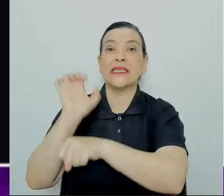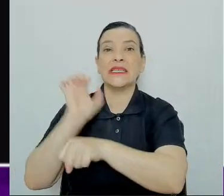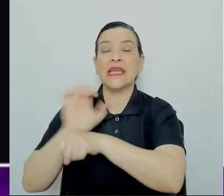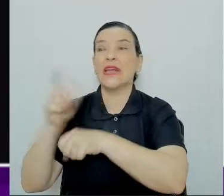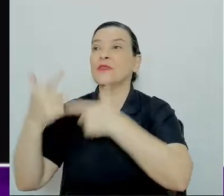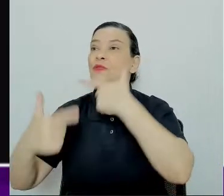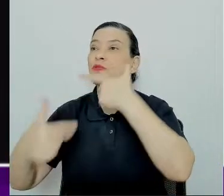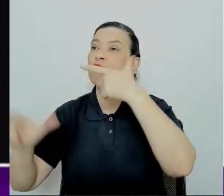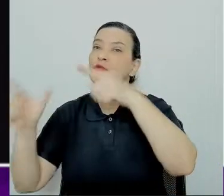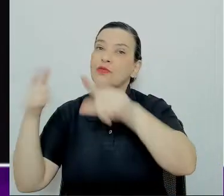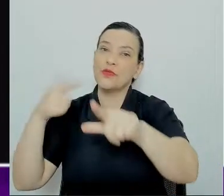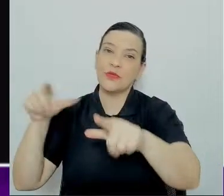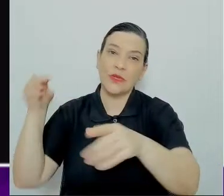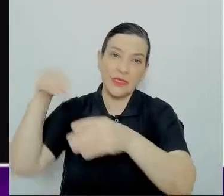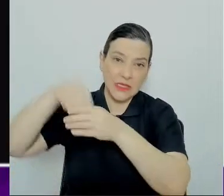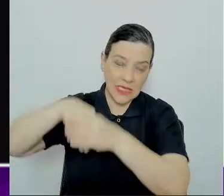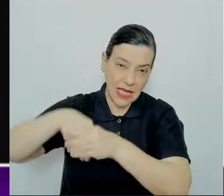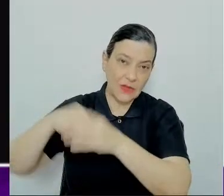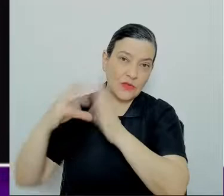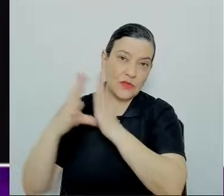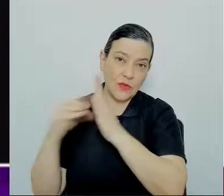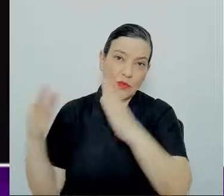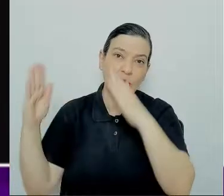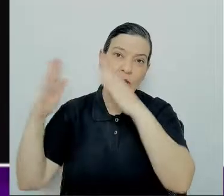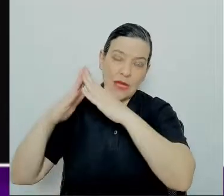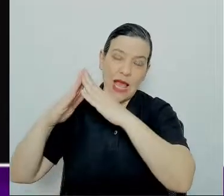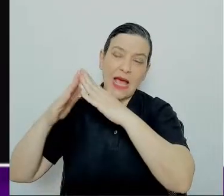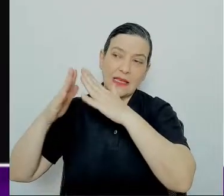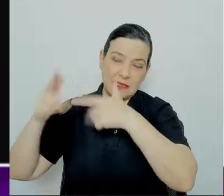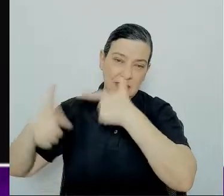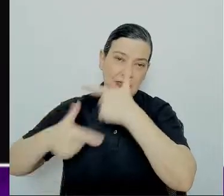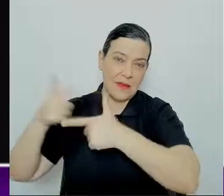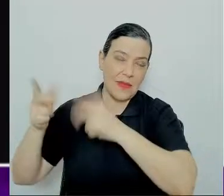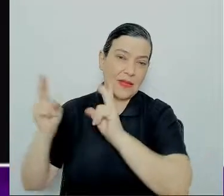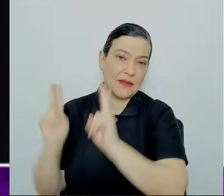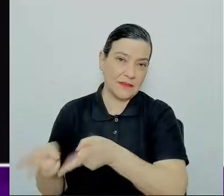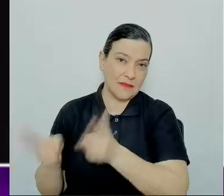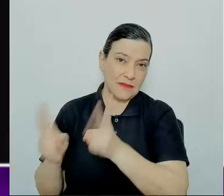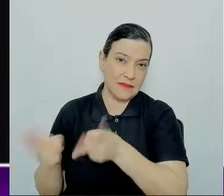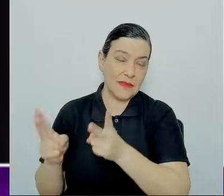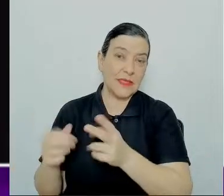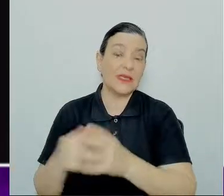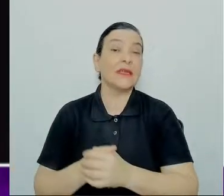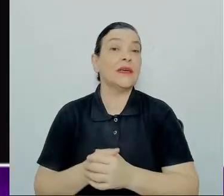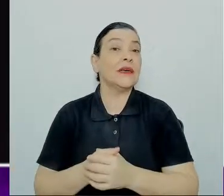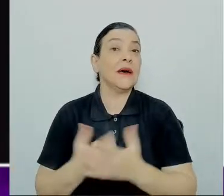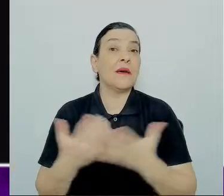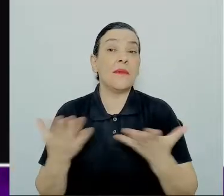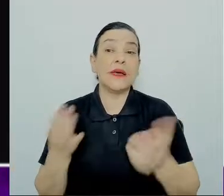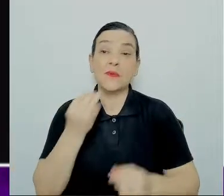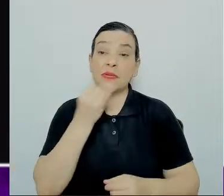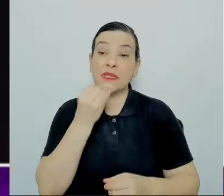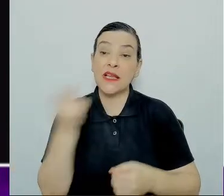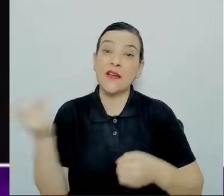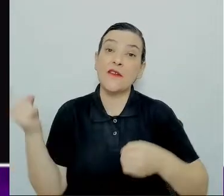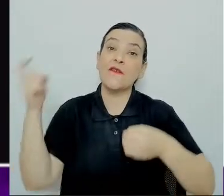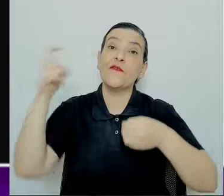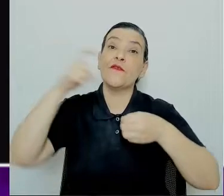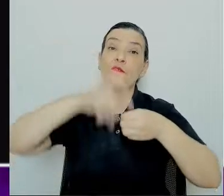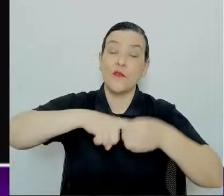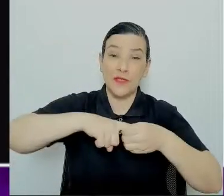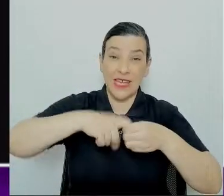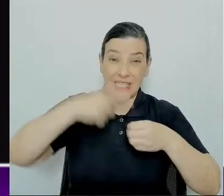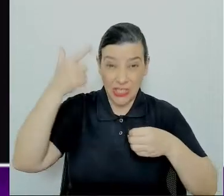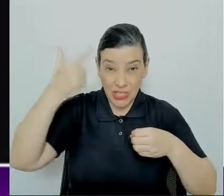do modelo home office, e mesmo finalizando, né, toda essa situação, nós não vamos voltar na nossa totalidade